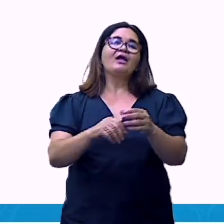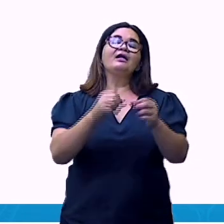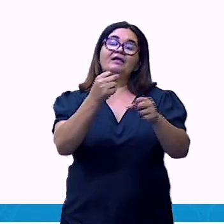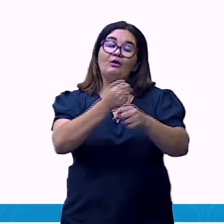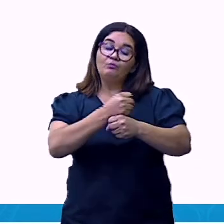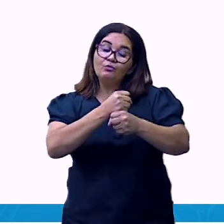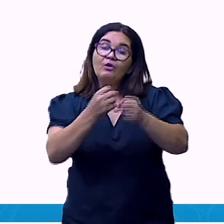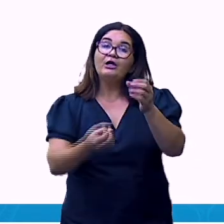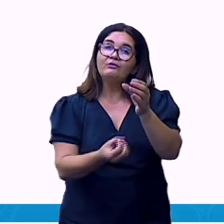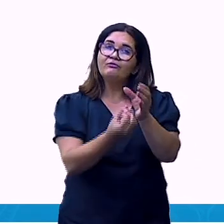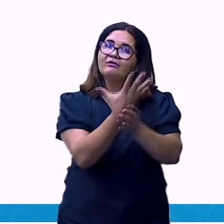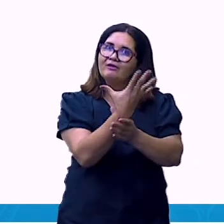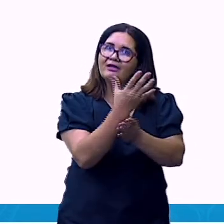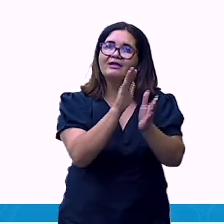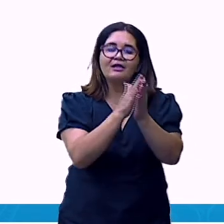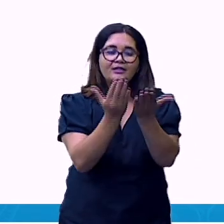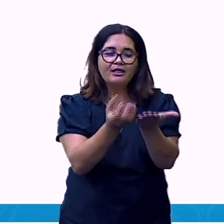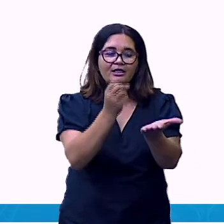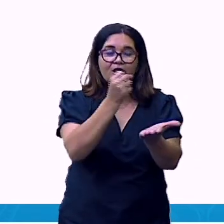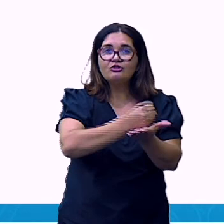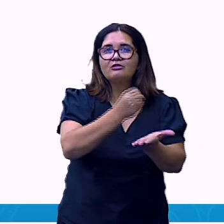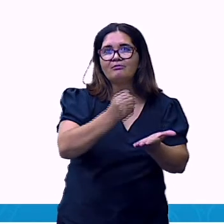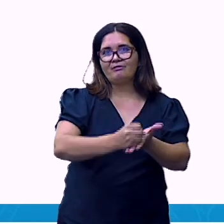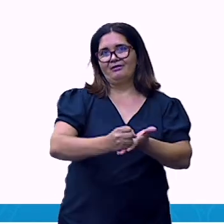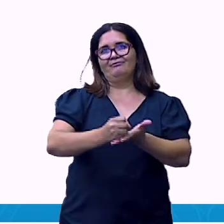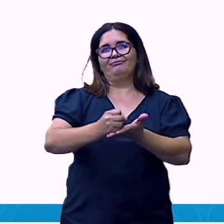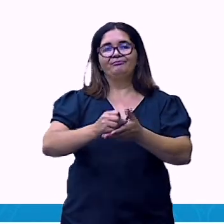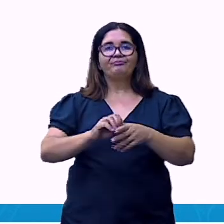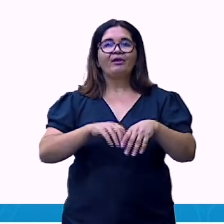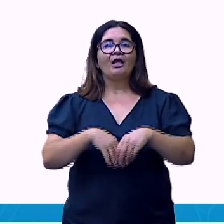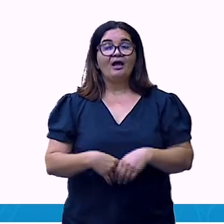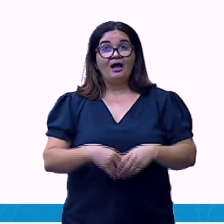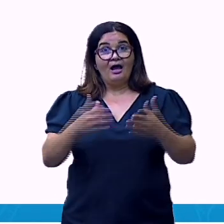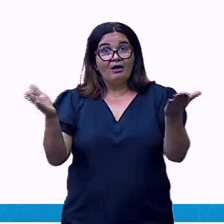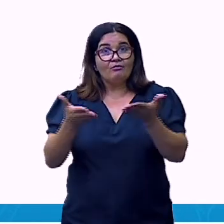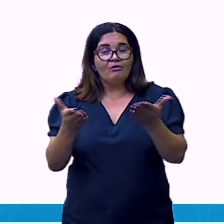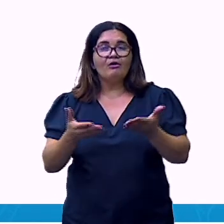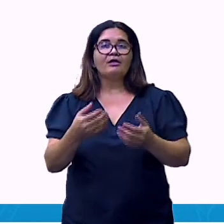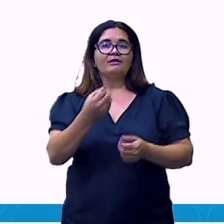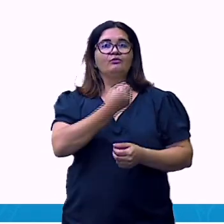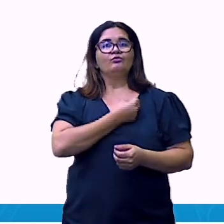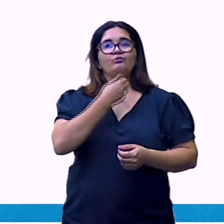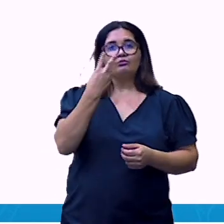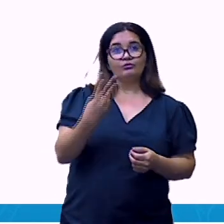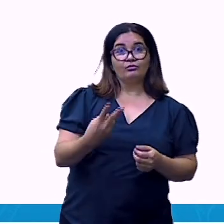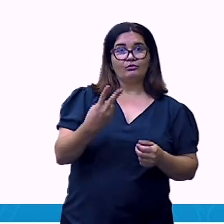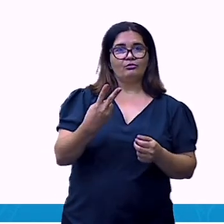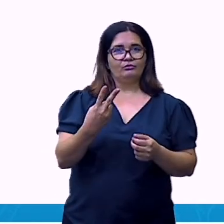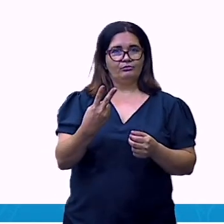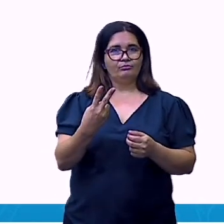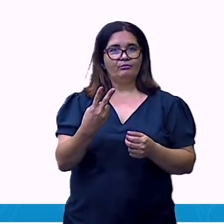de trabalho. Segunda, porque era muito comum que antes de